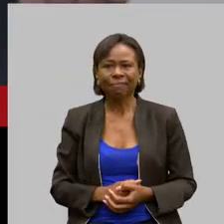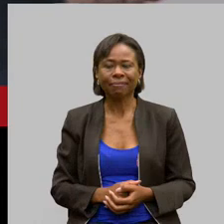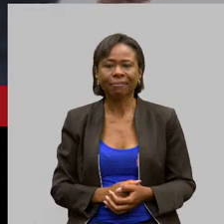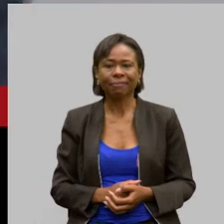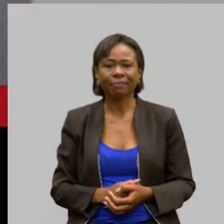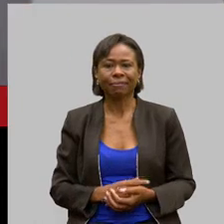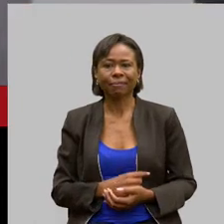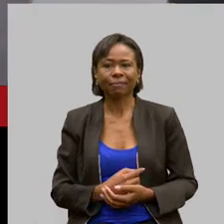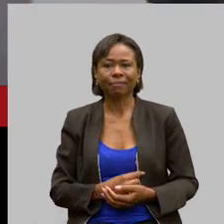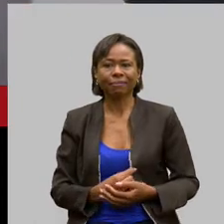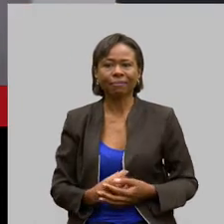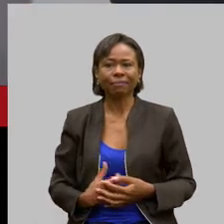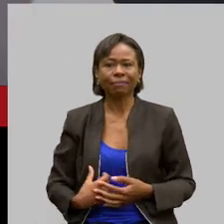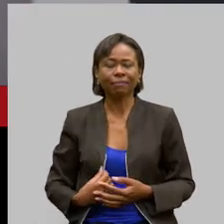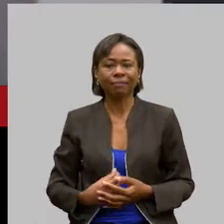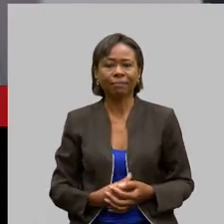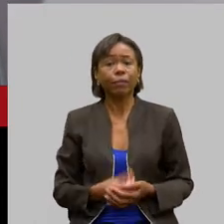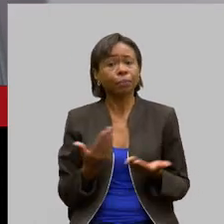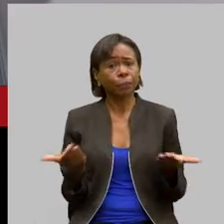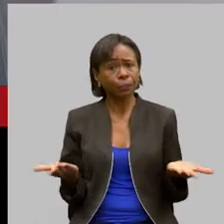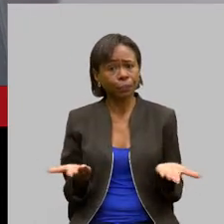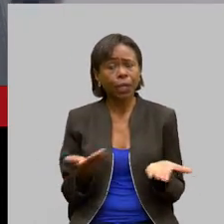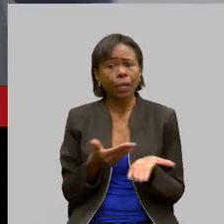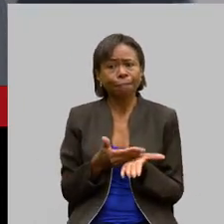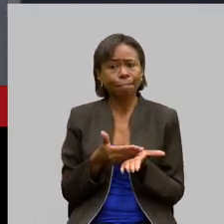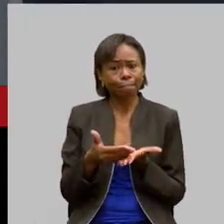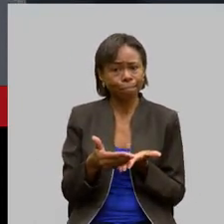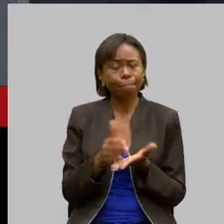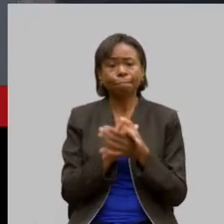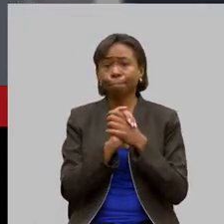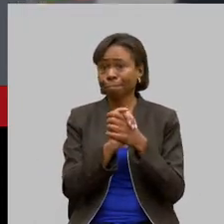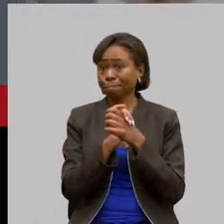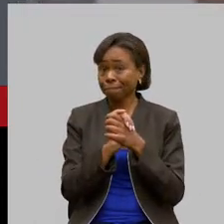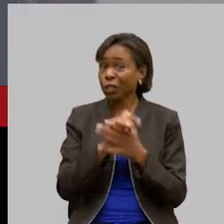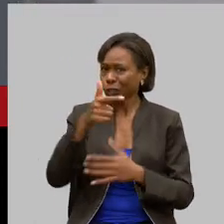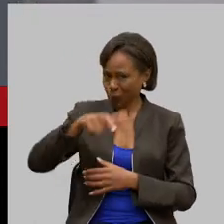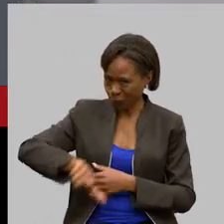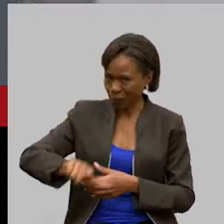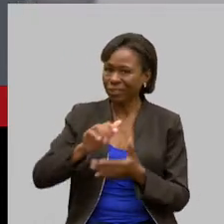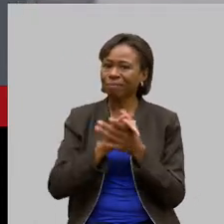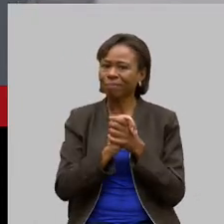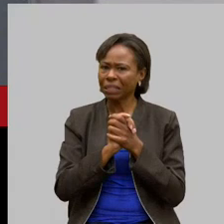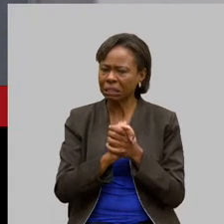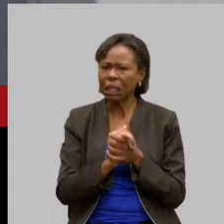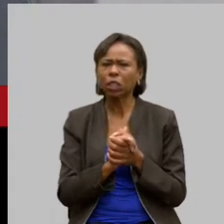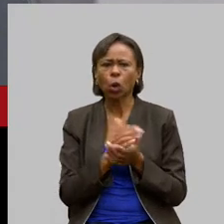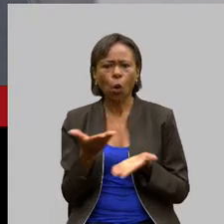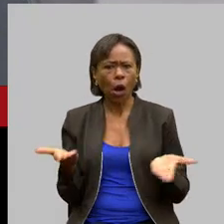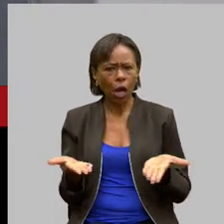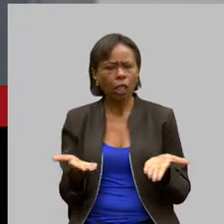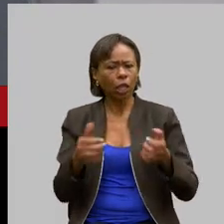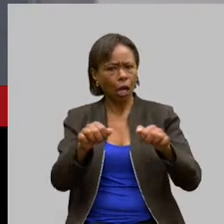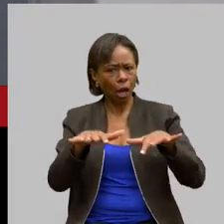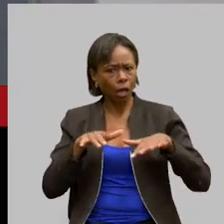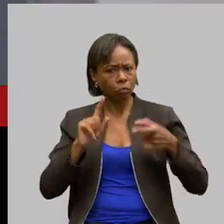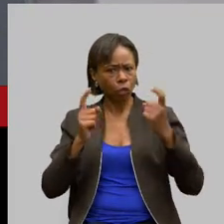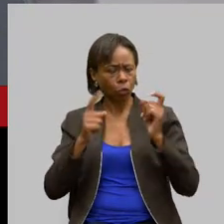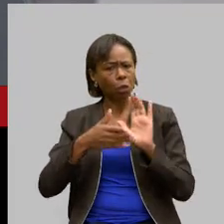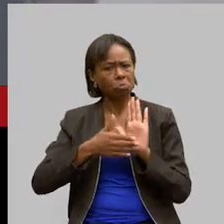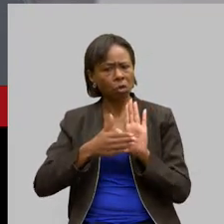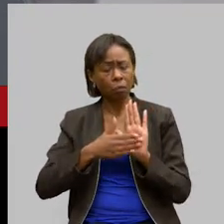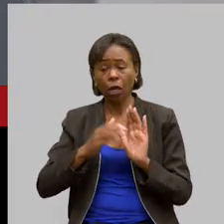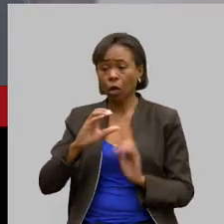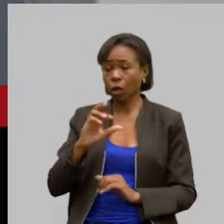eh Quero iniciar parabenizando mais uma vez essa iniciativa parabenizar o deputado Cristiano que é o